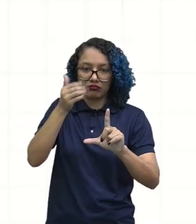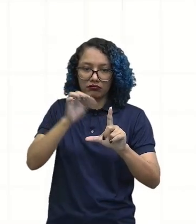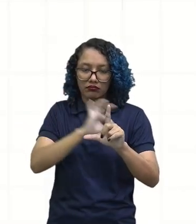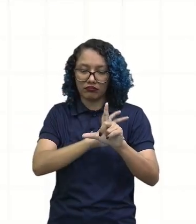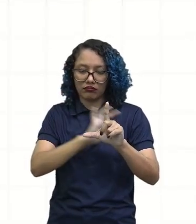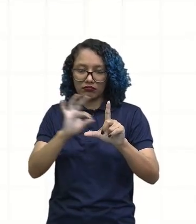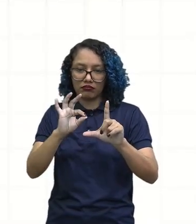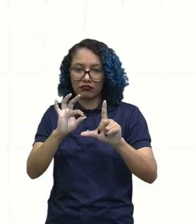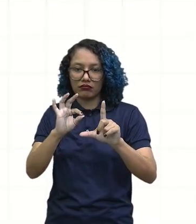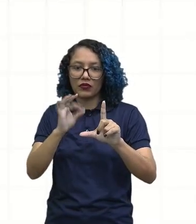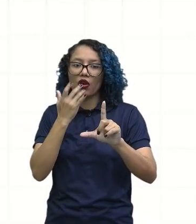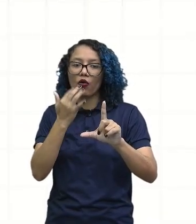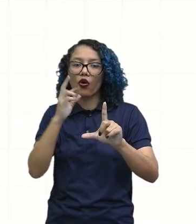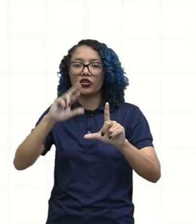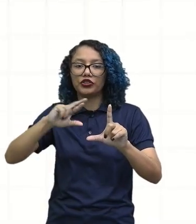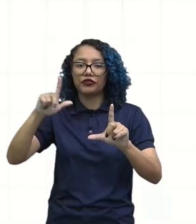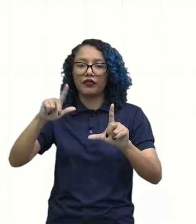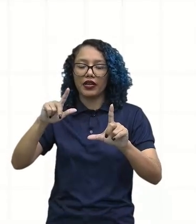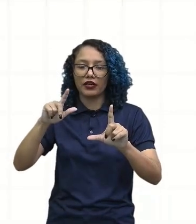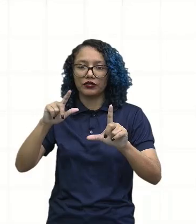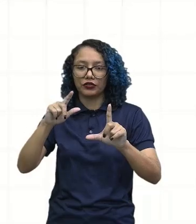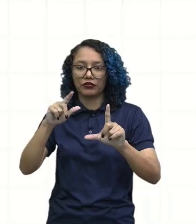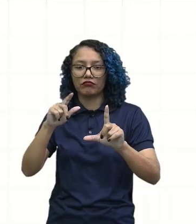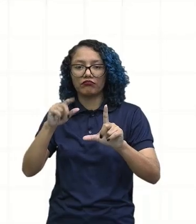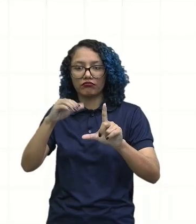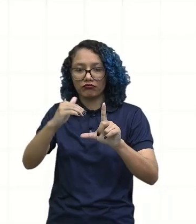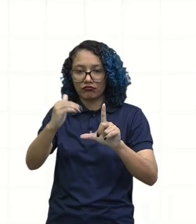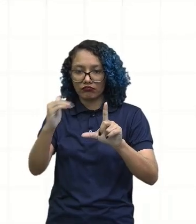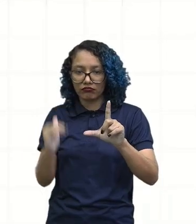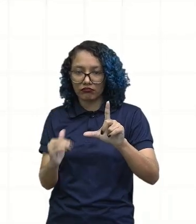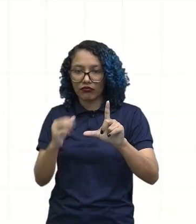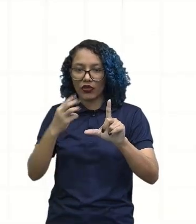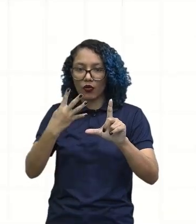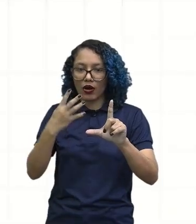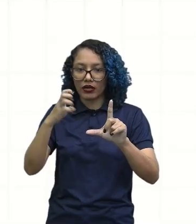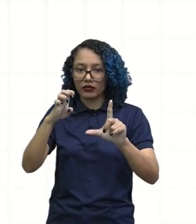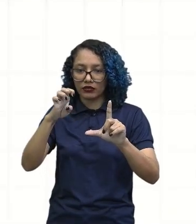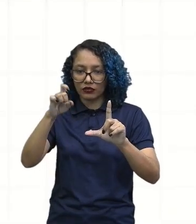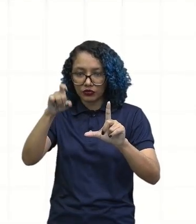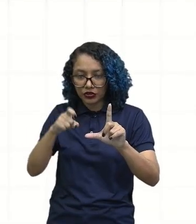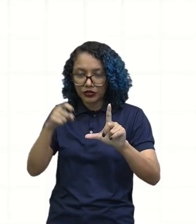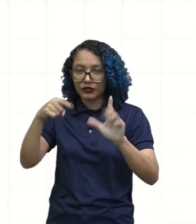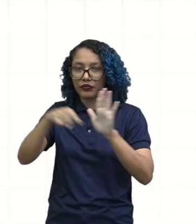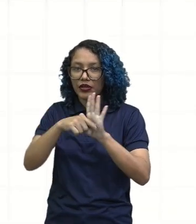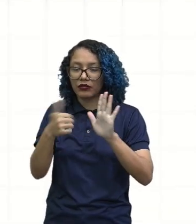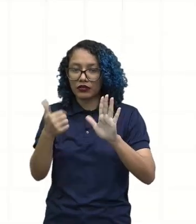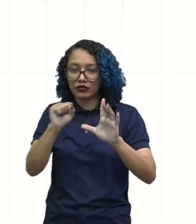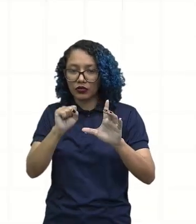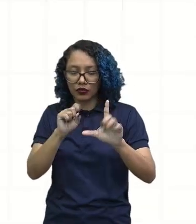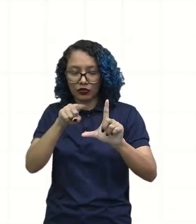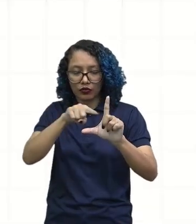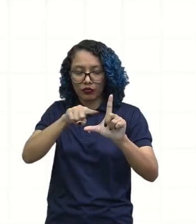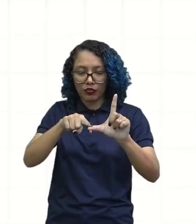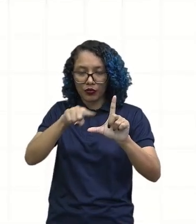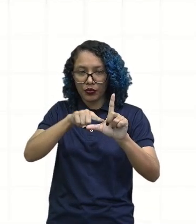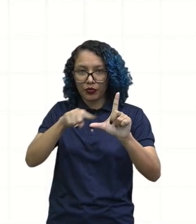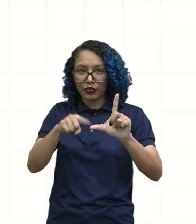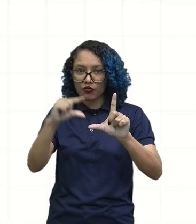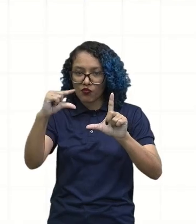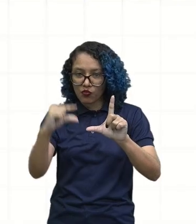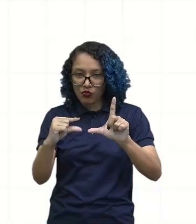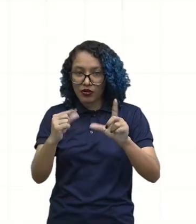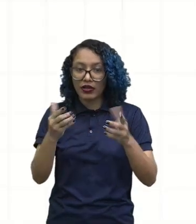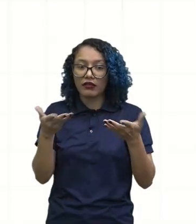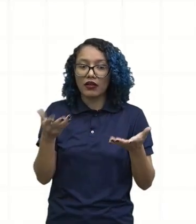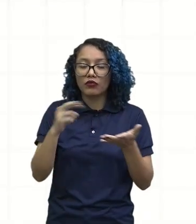medida que está aqui, ó, representada por 4x menos 18, representa esta medida, certo? Então, diante disso,